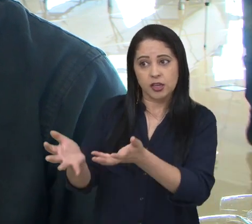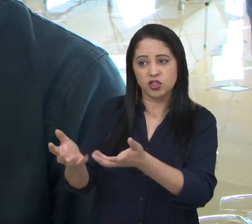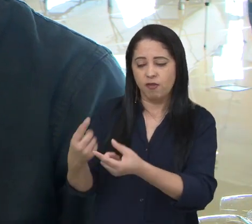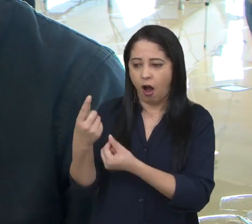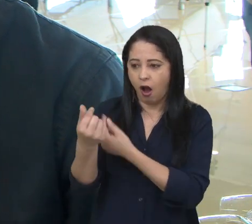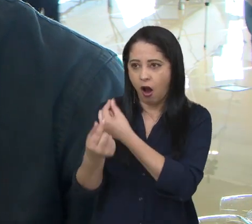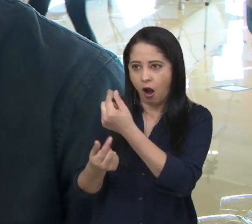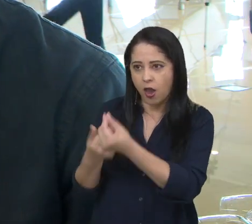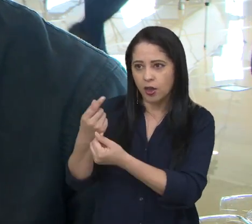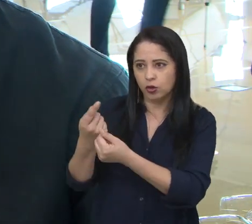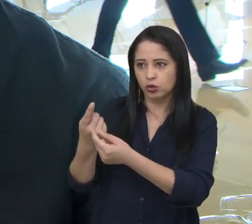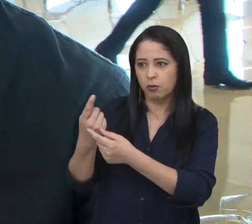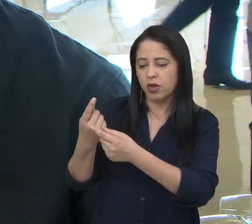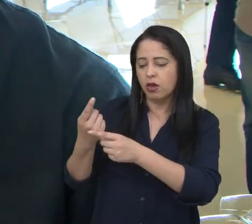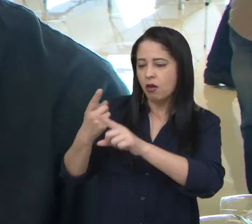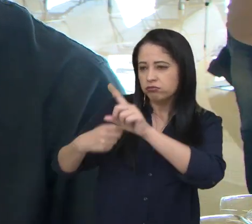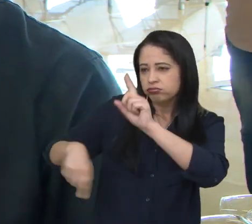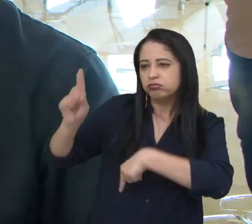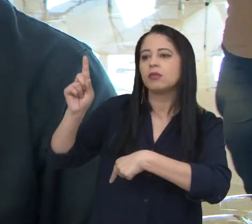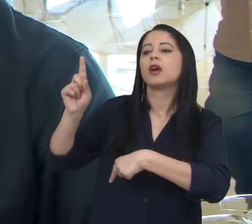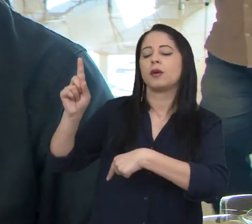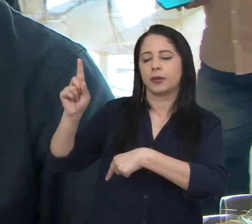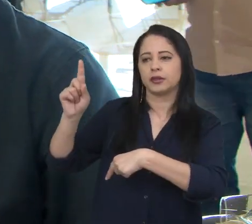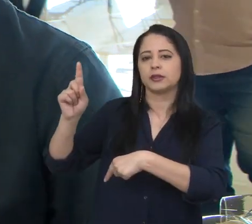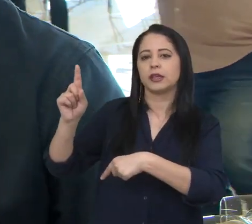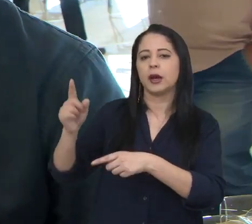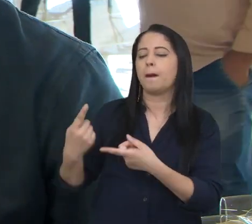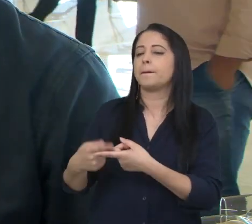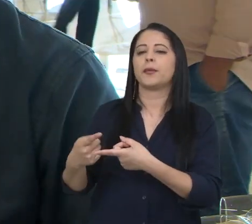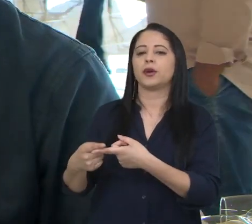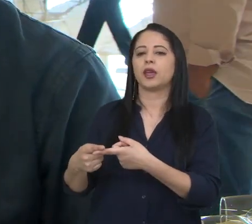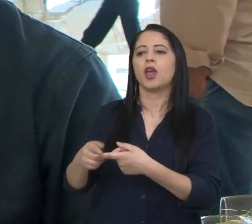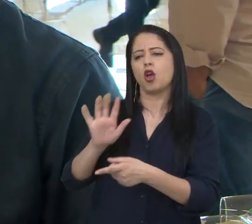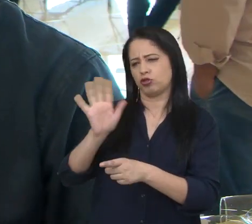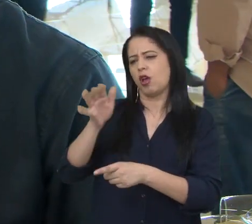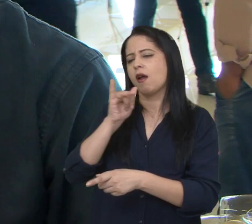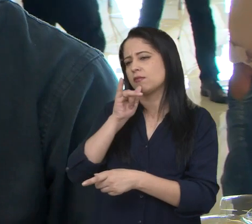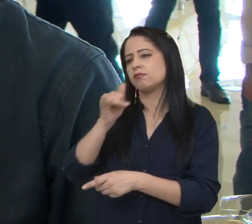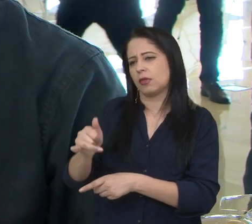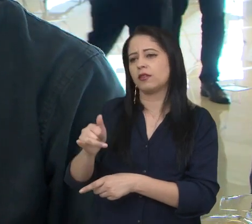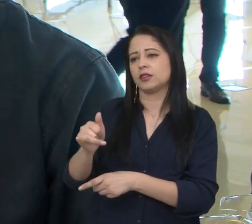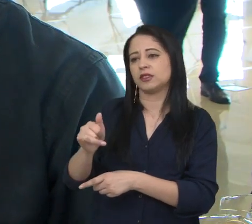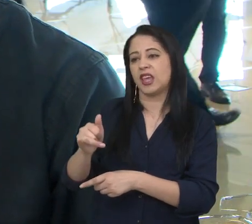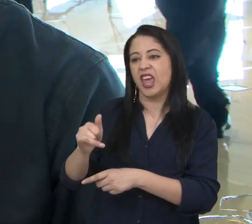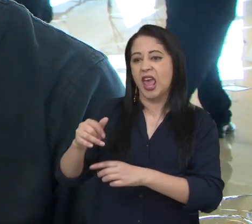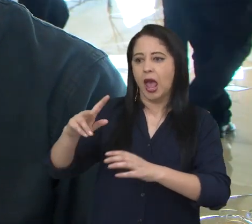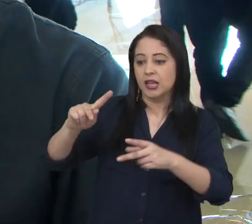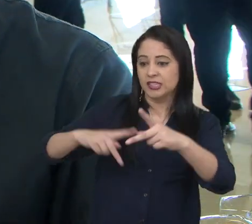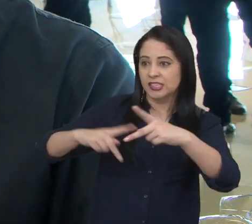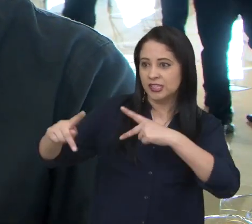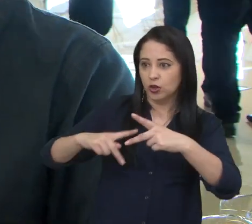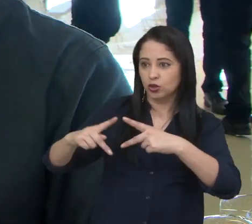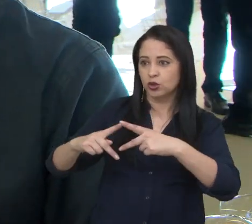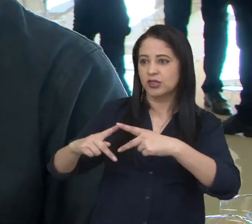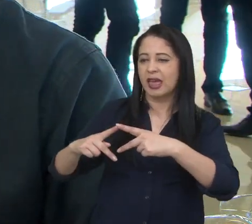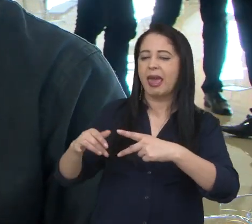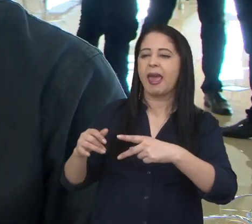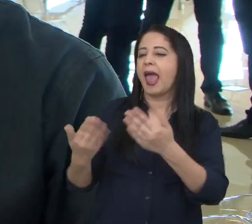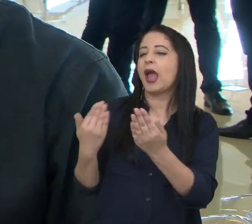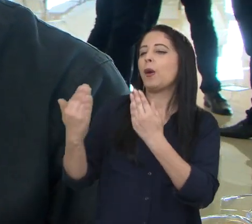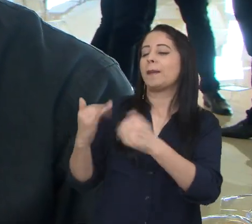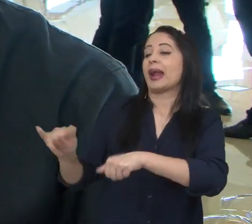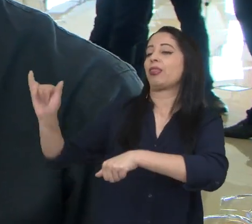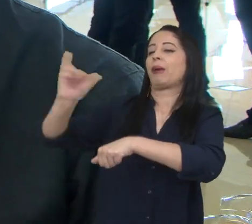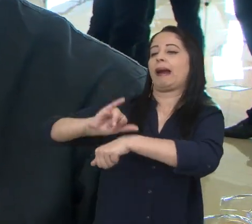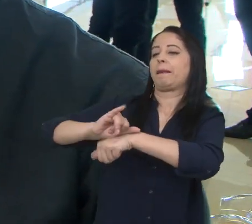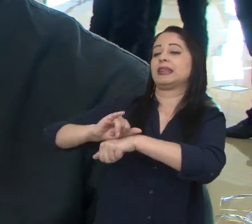poder fomentar também a economia através de movimentar o aeroporto, né? Porque, como eu falei, nossa cidade é capital do Vale, é uma